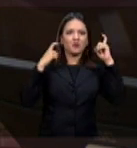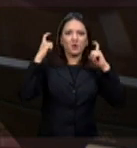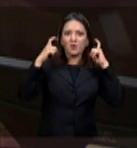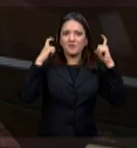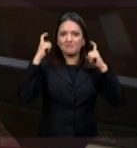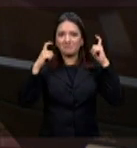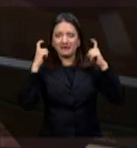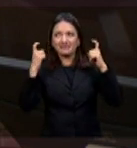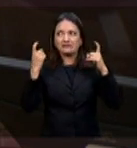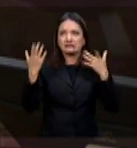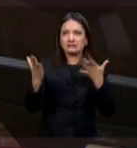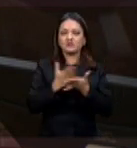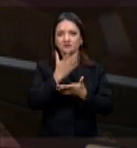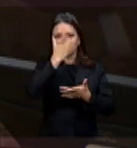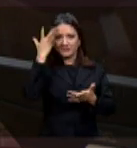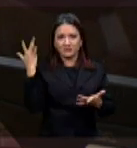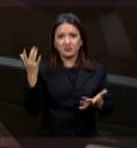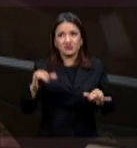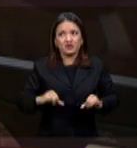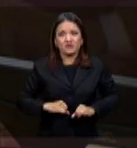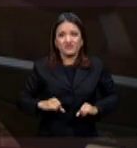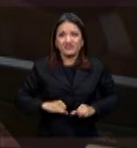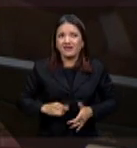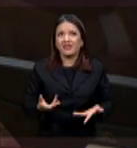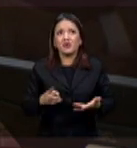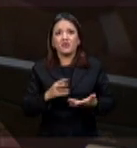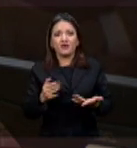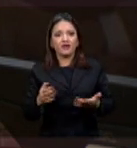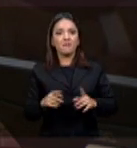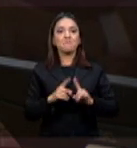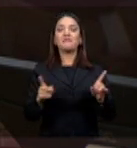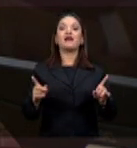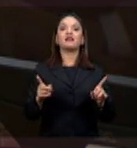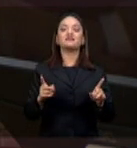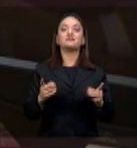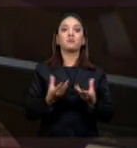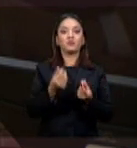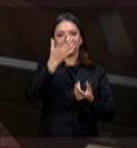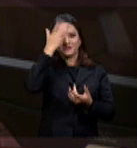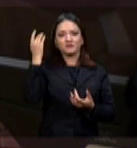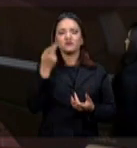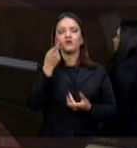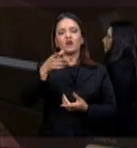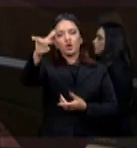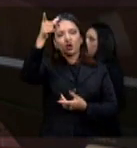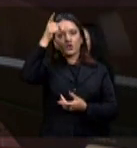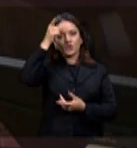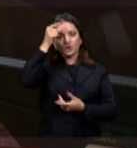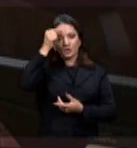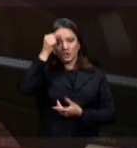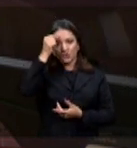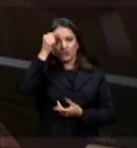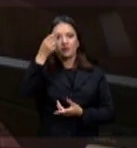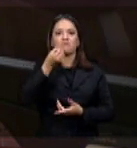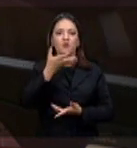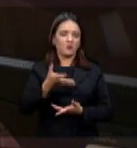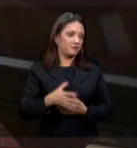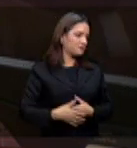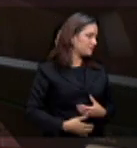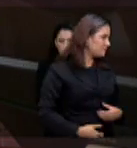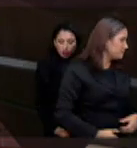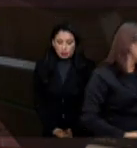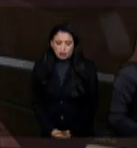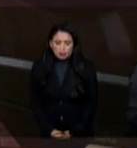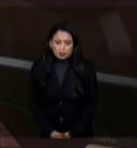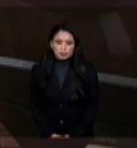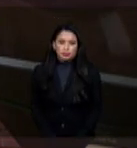um gatilho para pessoas que sofreram violência sexual, e, na verdade, eu tenho visto que tem sido um alívio. Pessoas que passaram por esses casos vêm